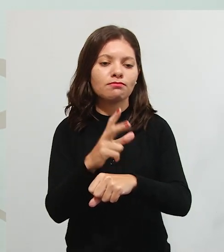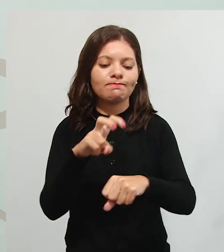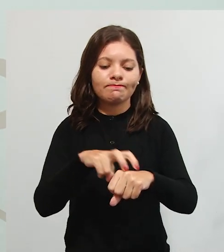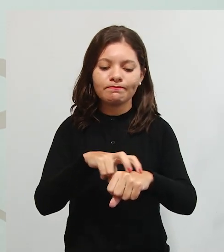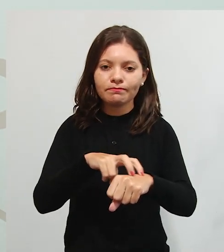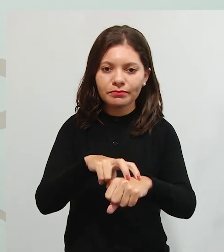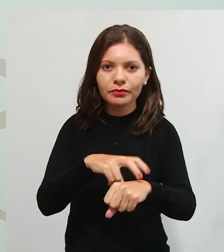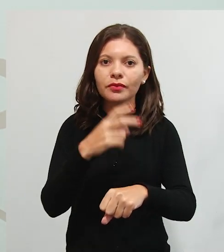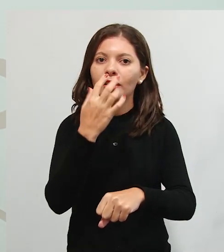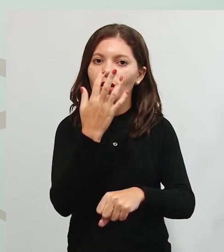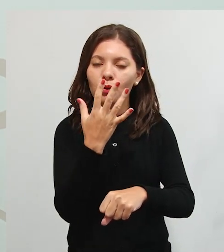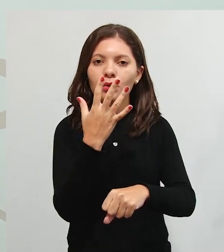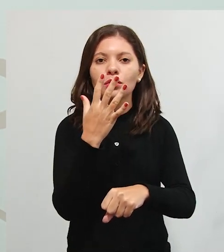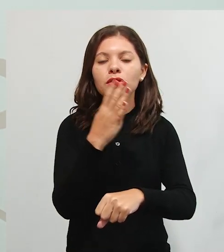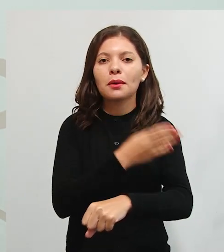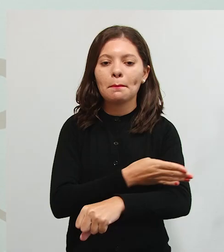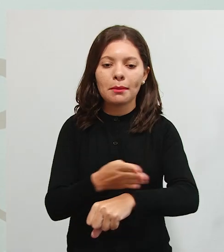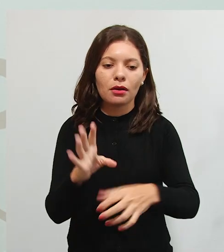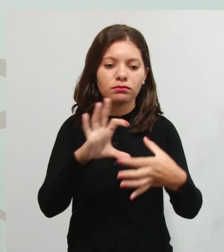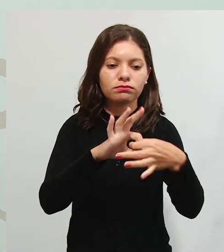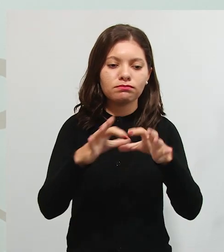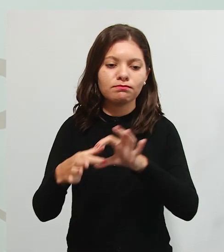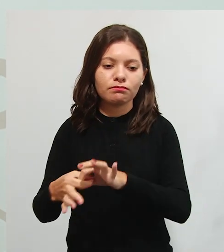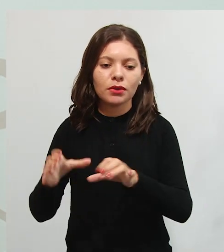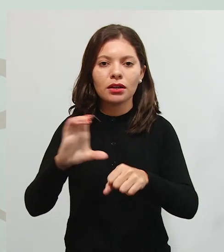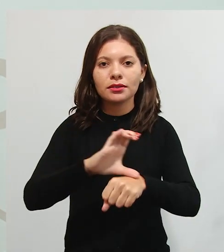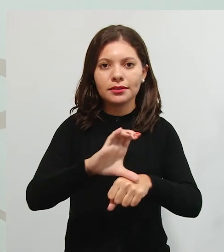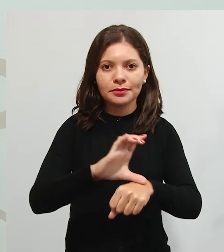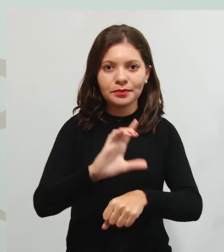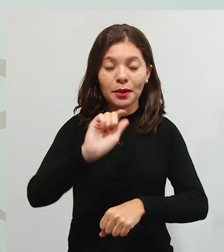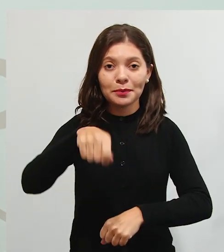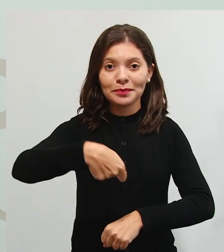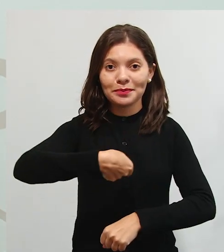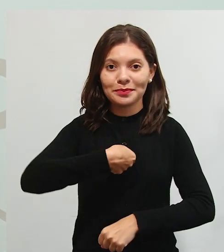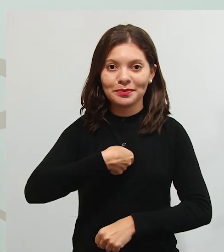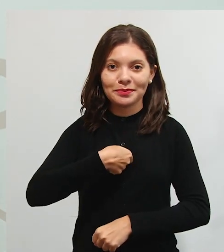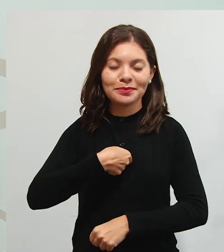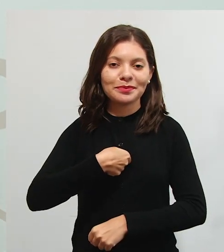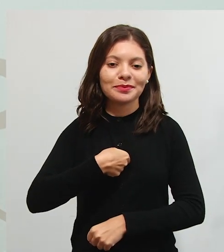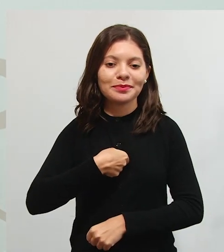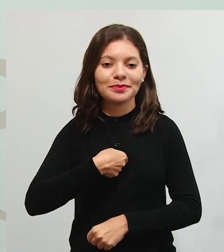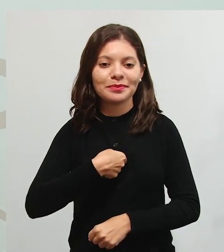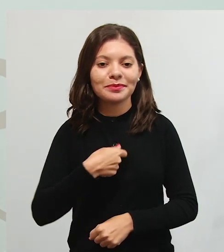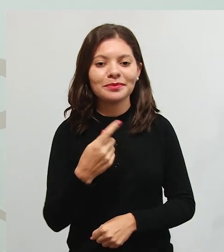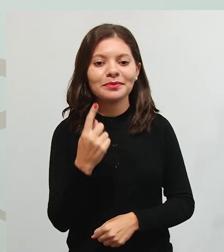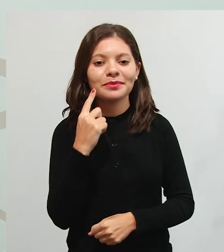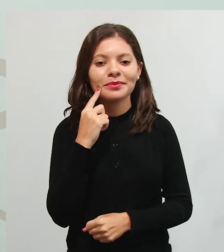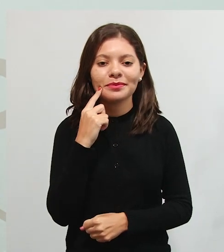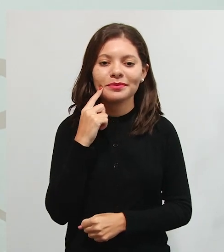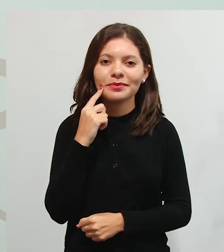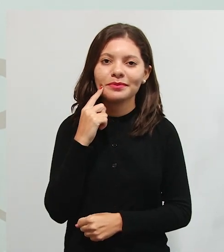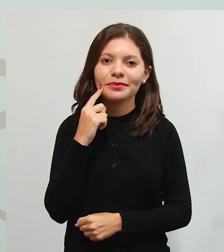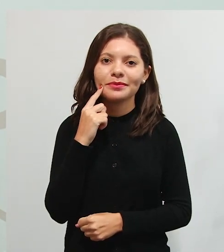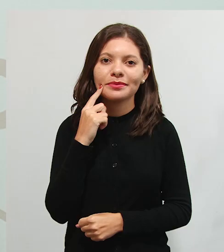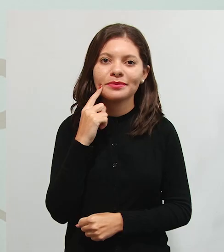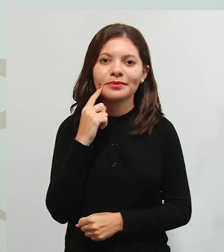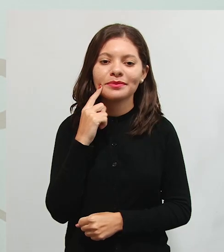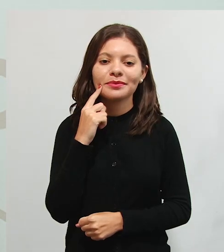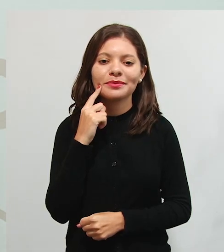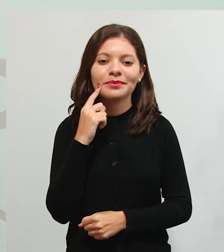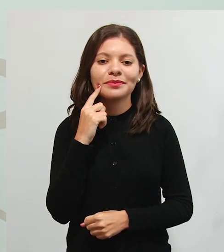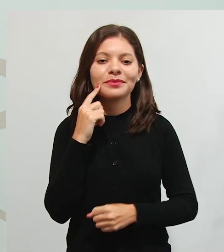os tons verde, branco e conectores cinza. E o meu sinal para a comunidade Libras é